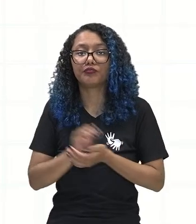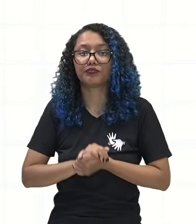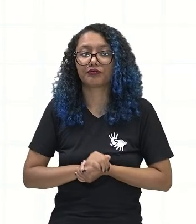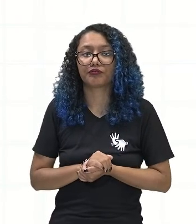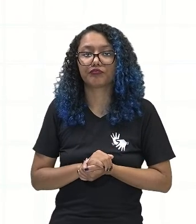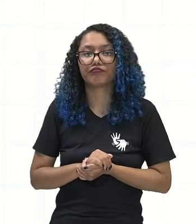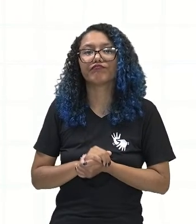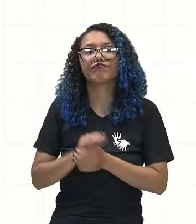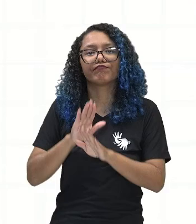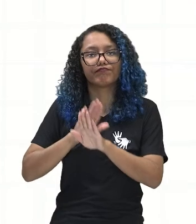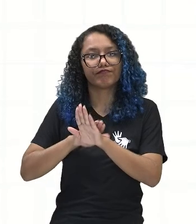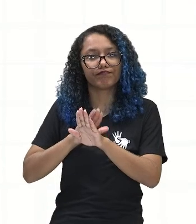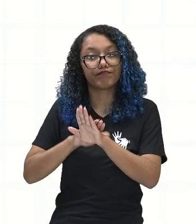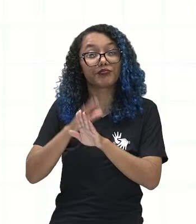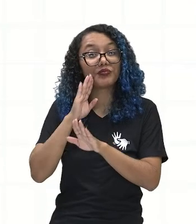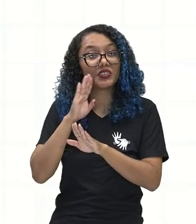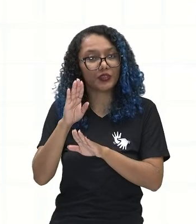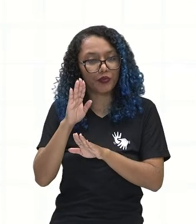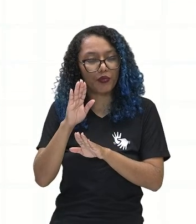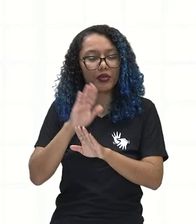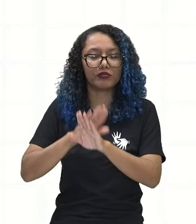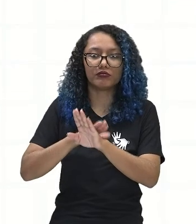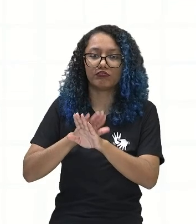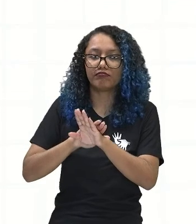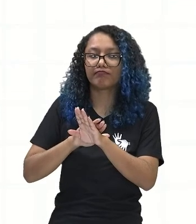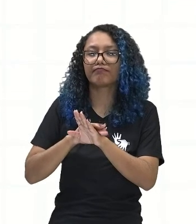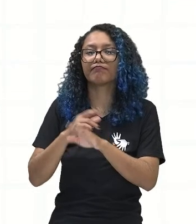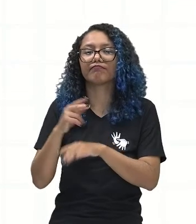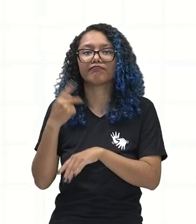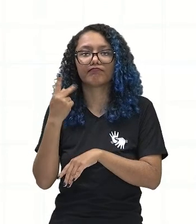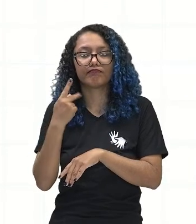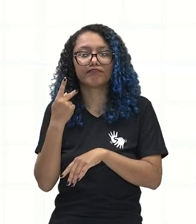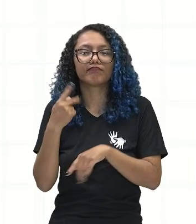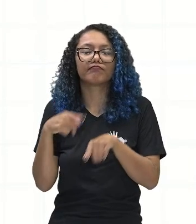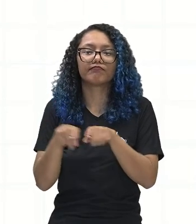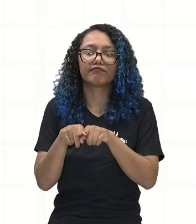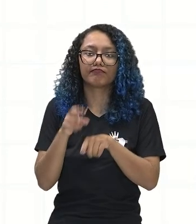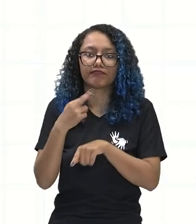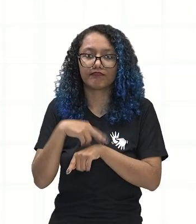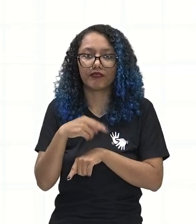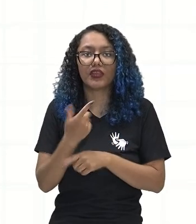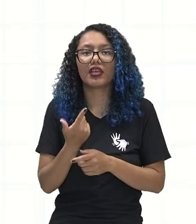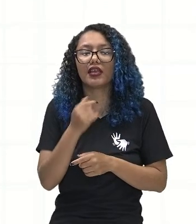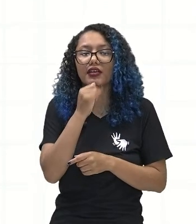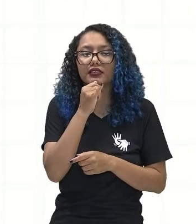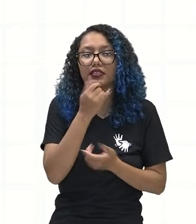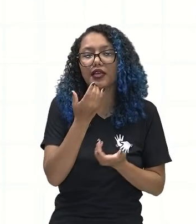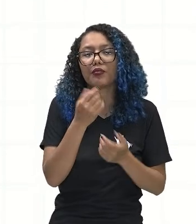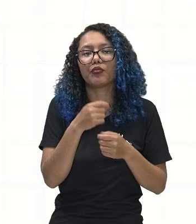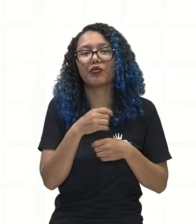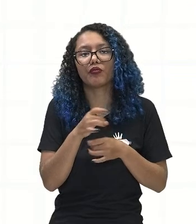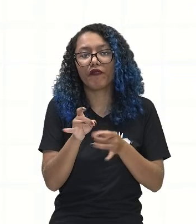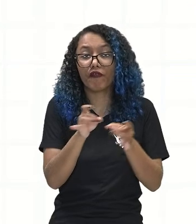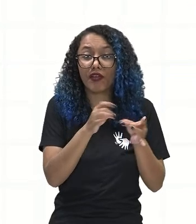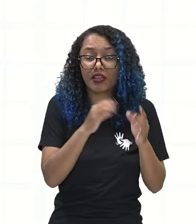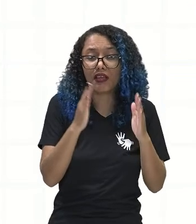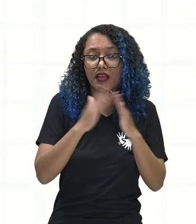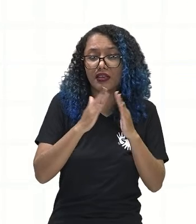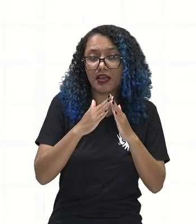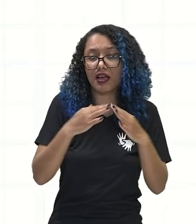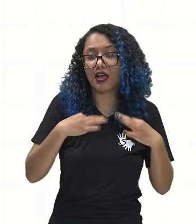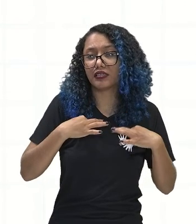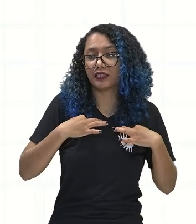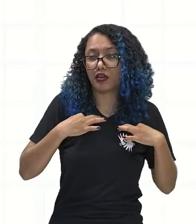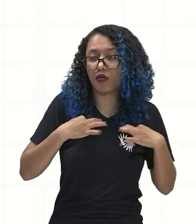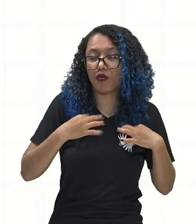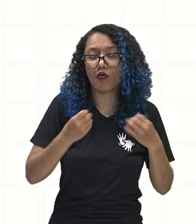e a religiosa, principalmente, certo? Exemplo, já vimos anúncios de venda de casas, roupas e carro. E